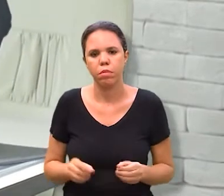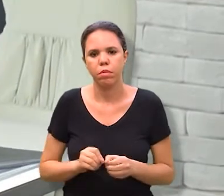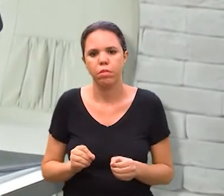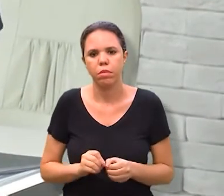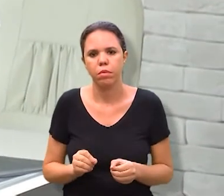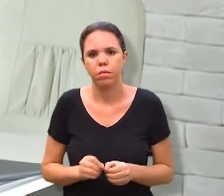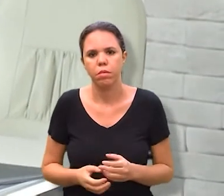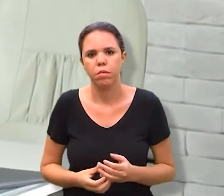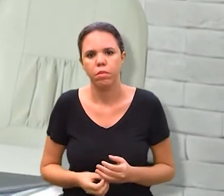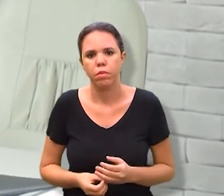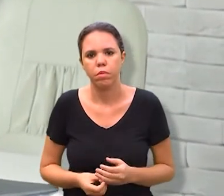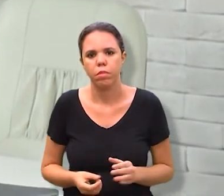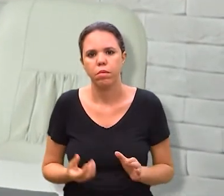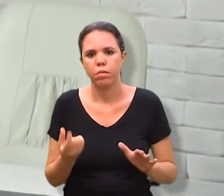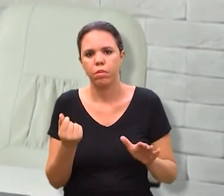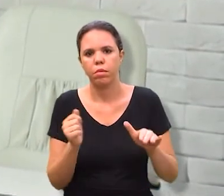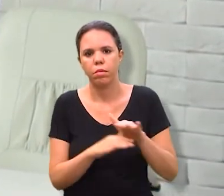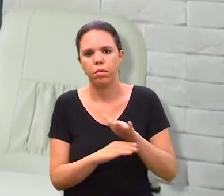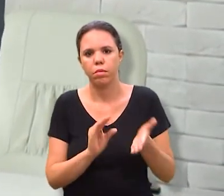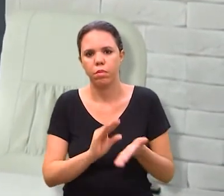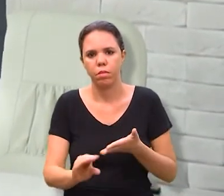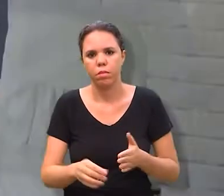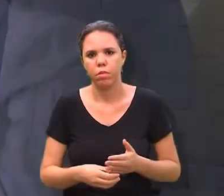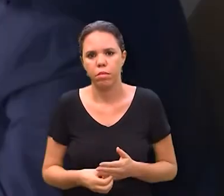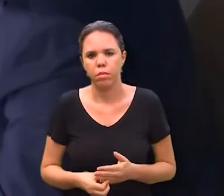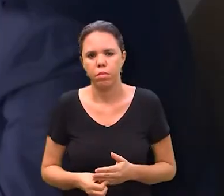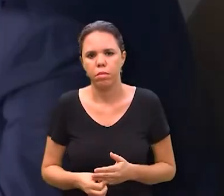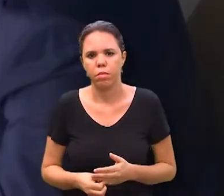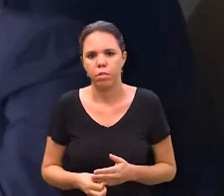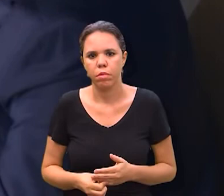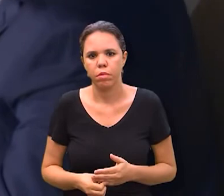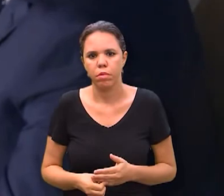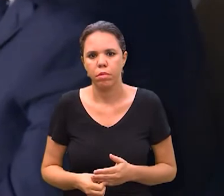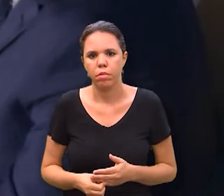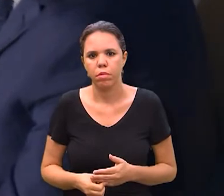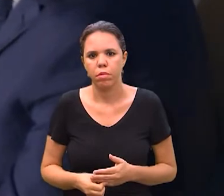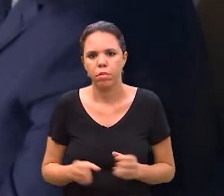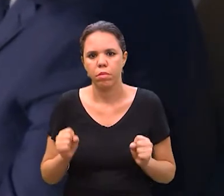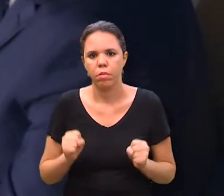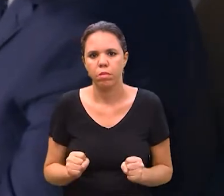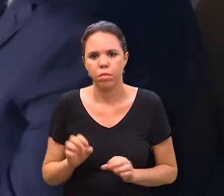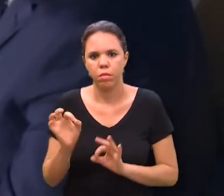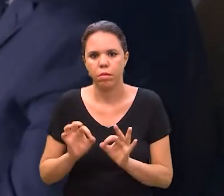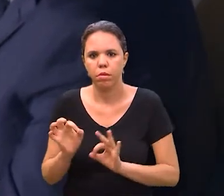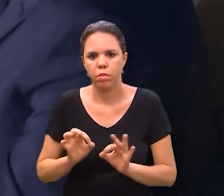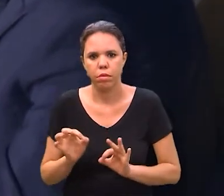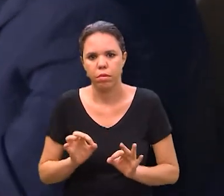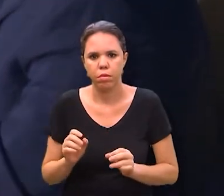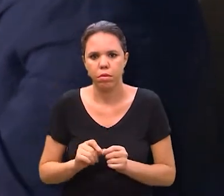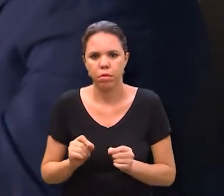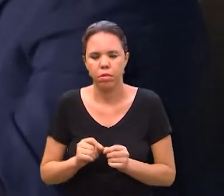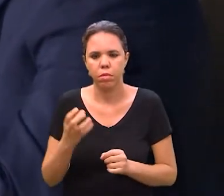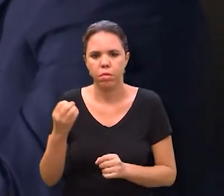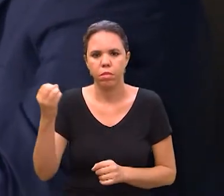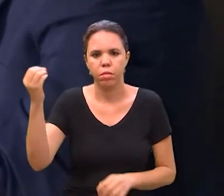estar fazendo uma poupança, um investimento, e para daí ele poder se organizar